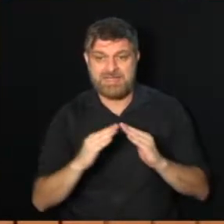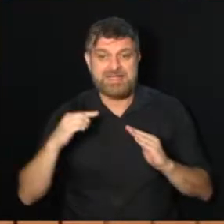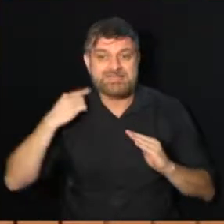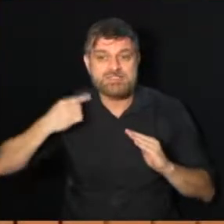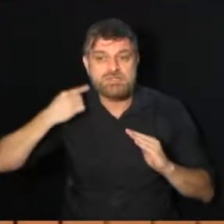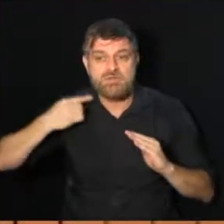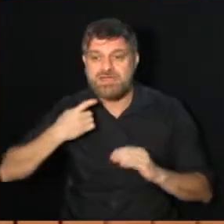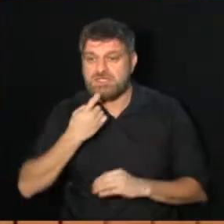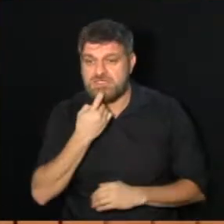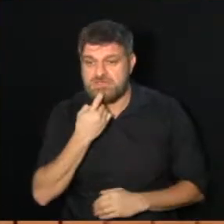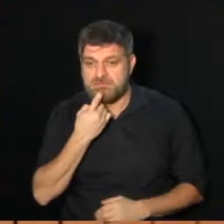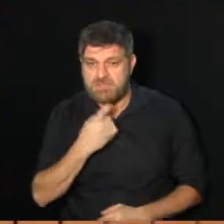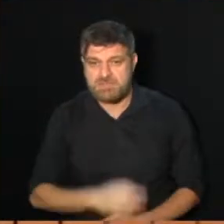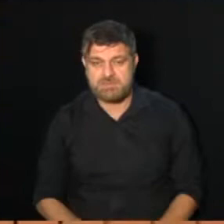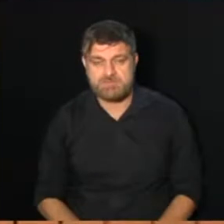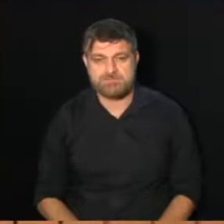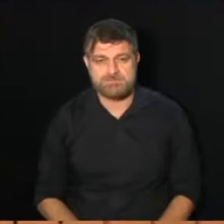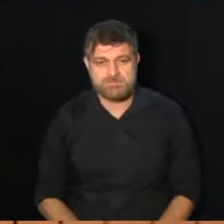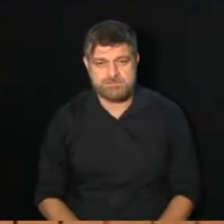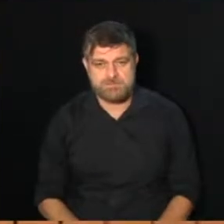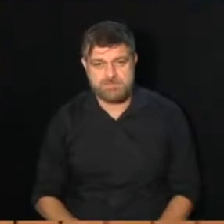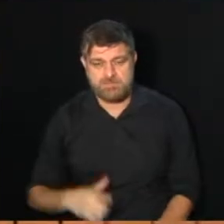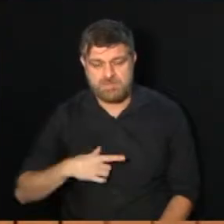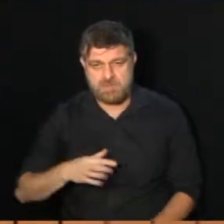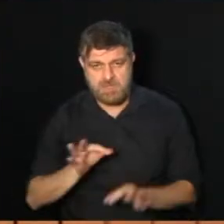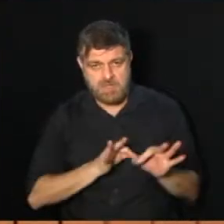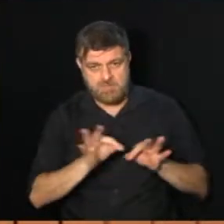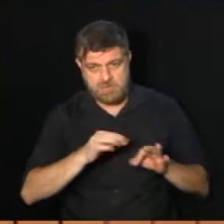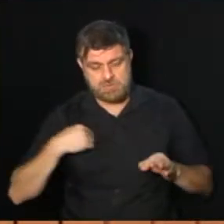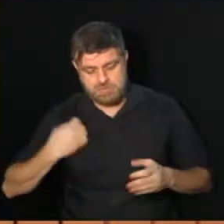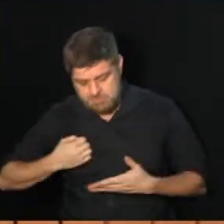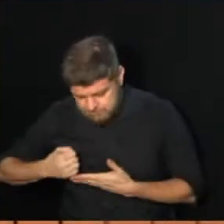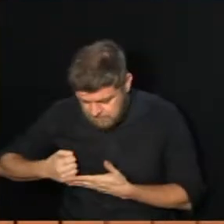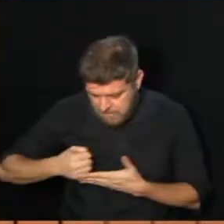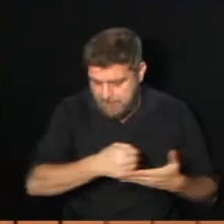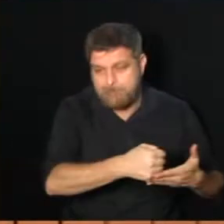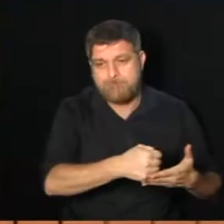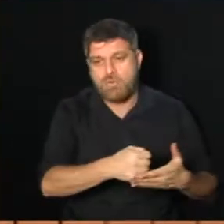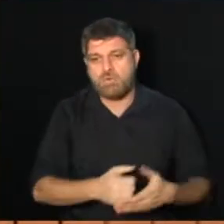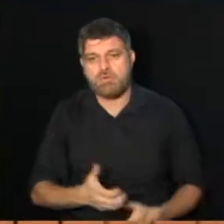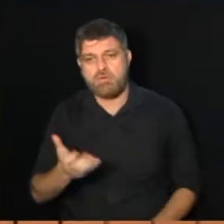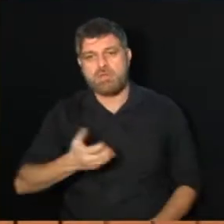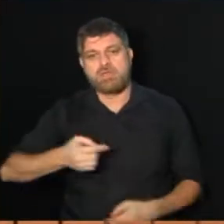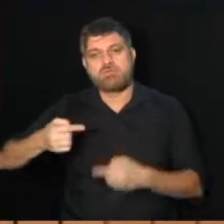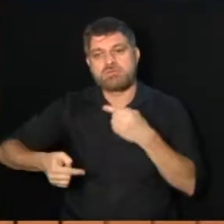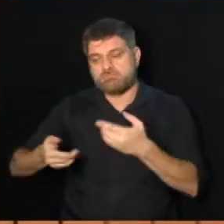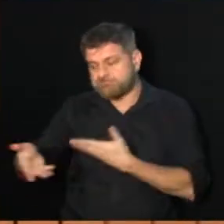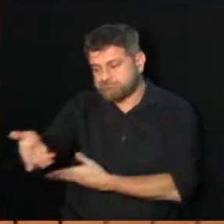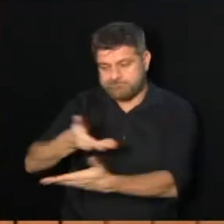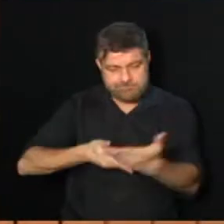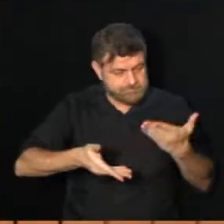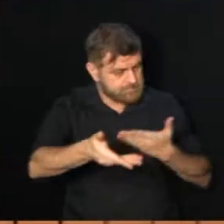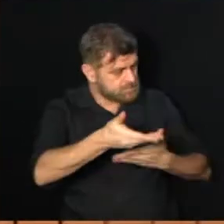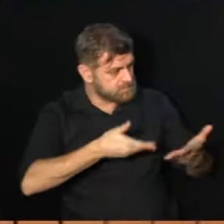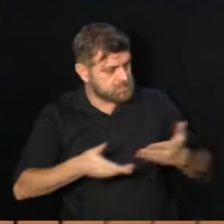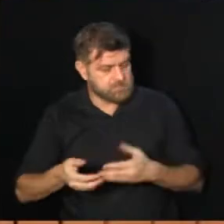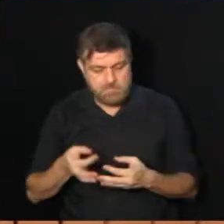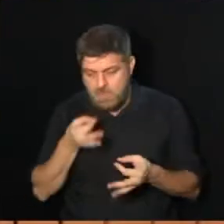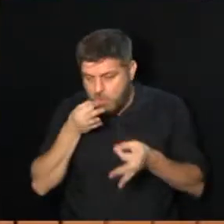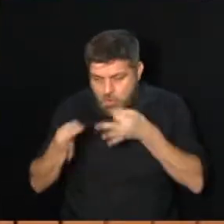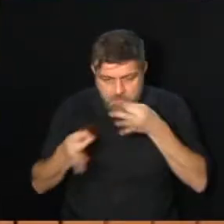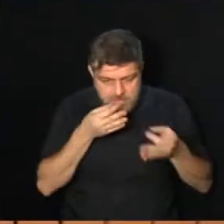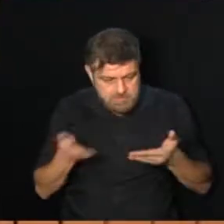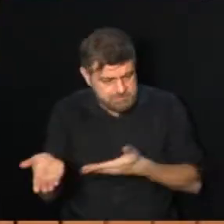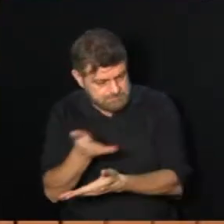de Campinas. E, certamente, esse projeto tem o nosso apoio e queremos discutir com todos e pensamos que ele